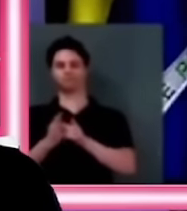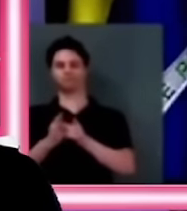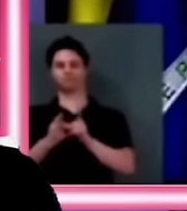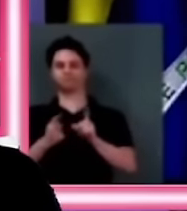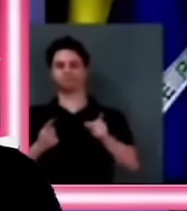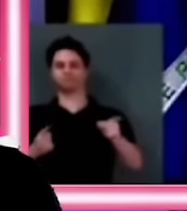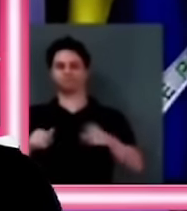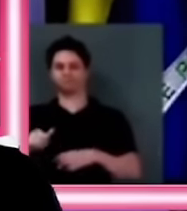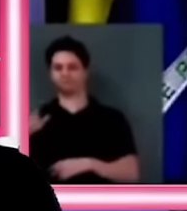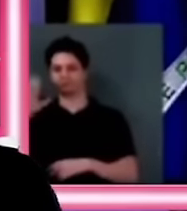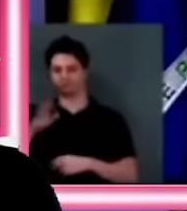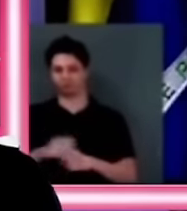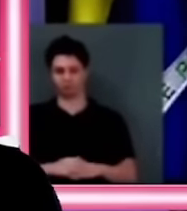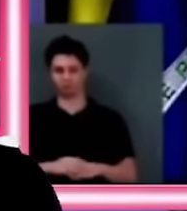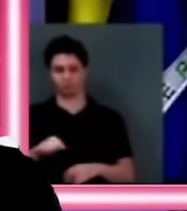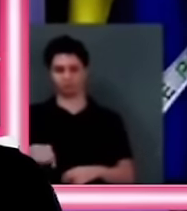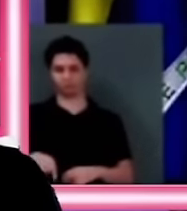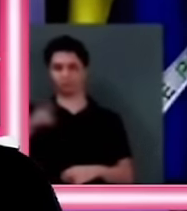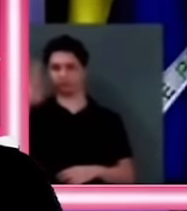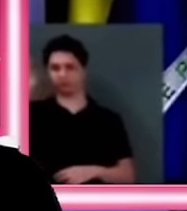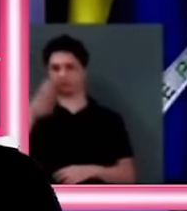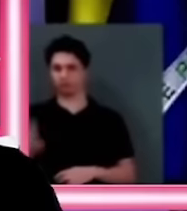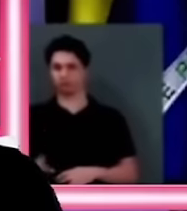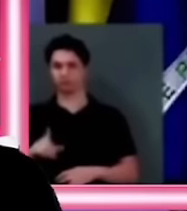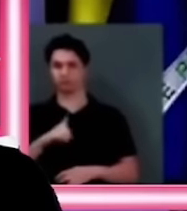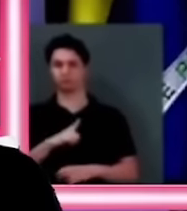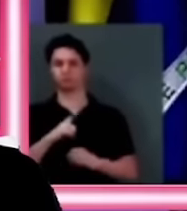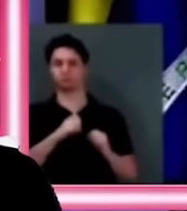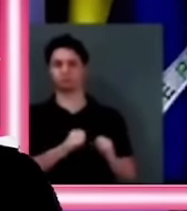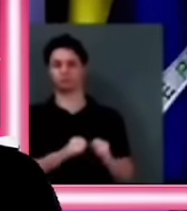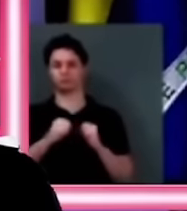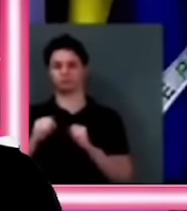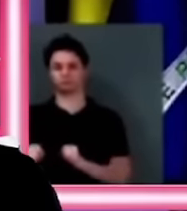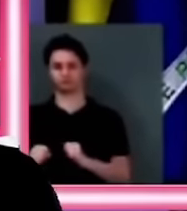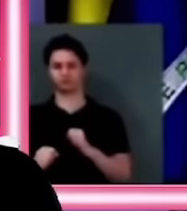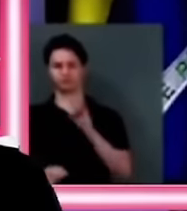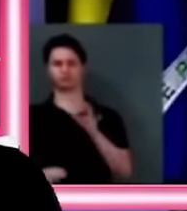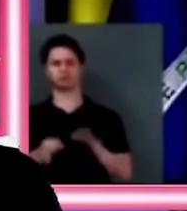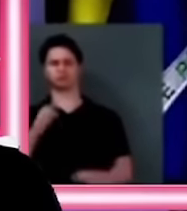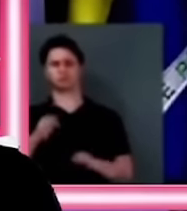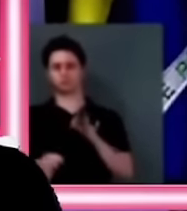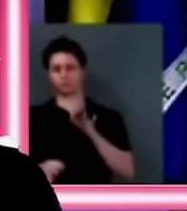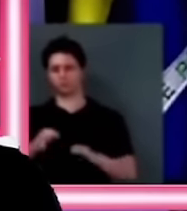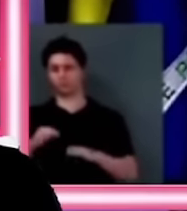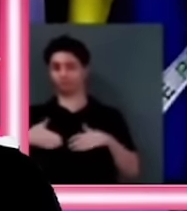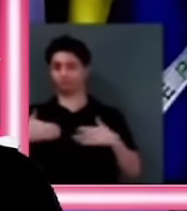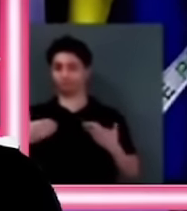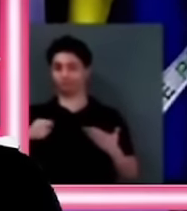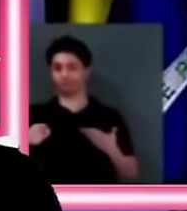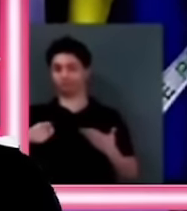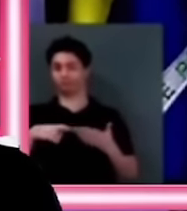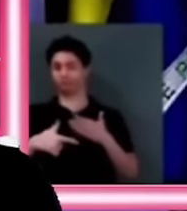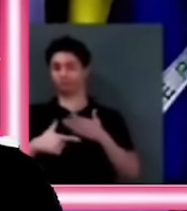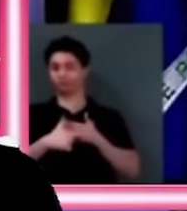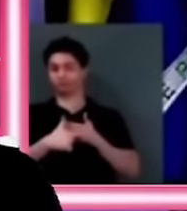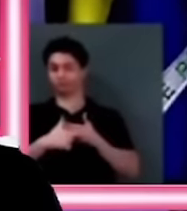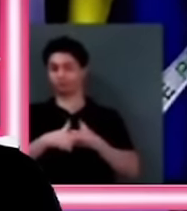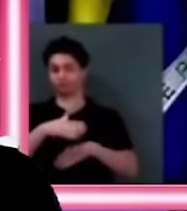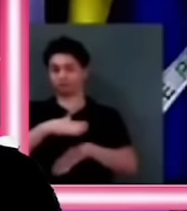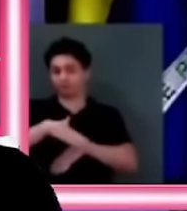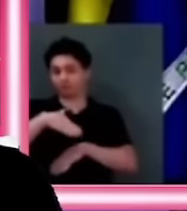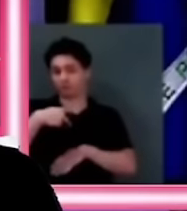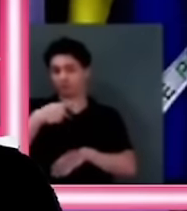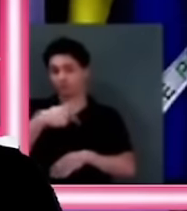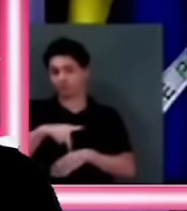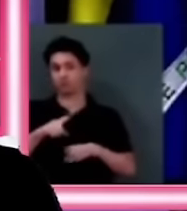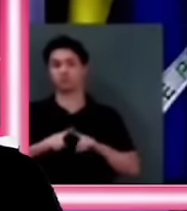dia No Brasil temos um superpoder ele julga aliás essa seria sua função Mas